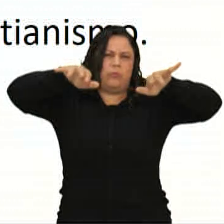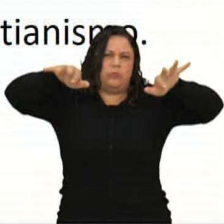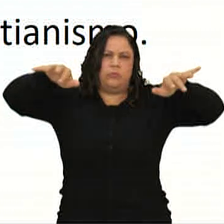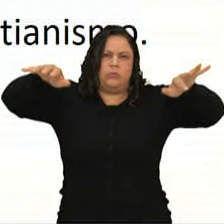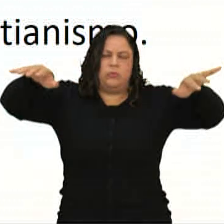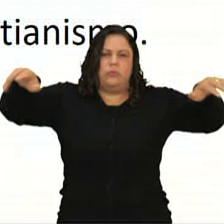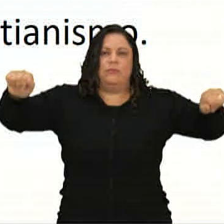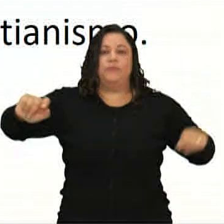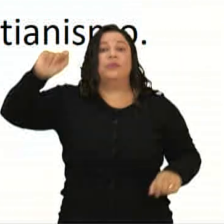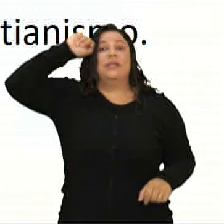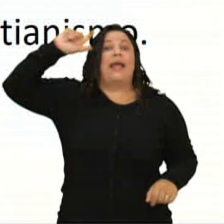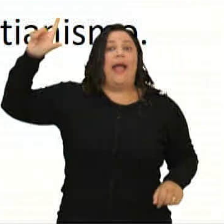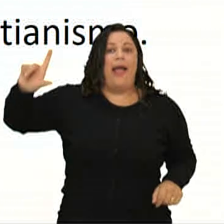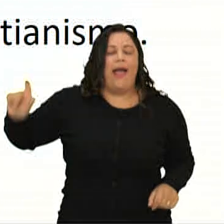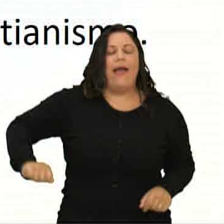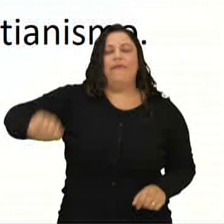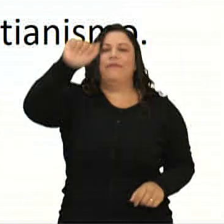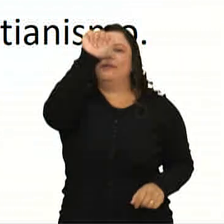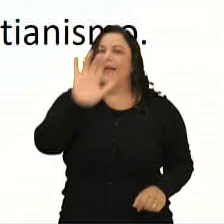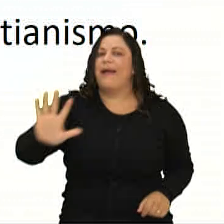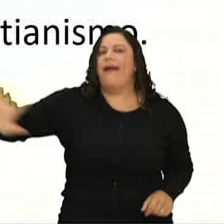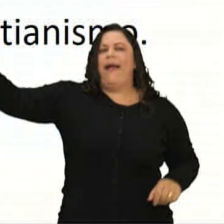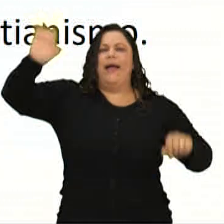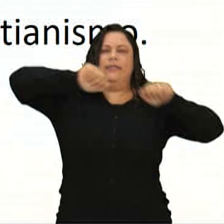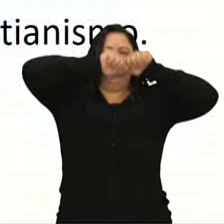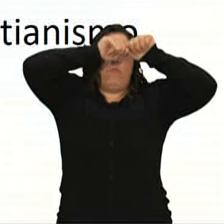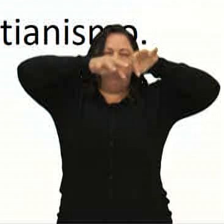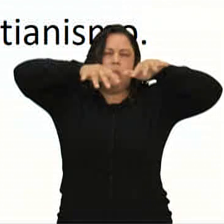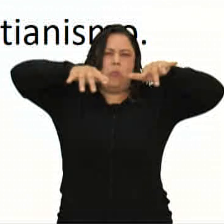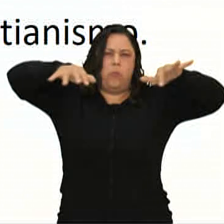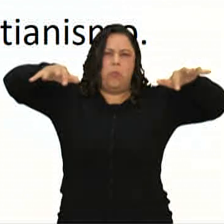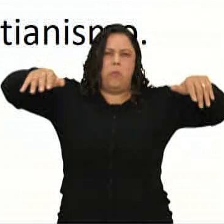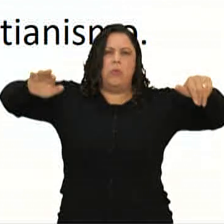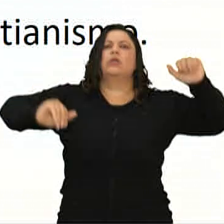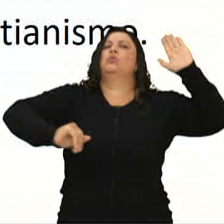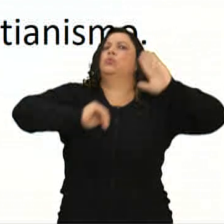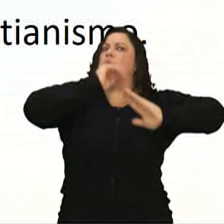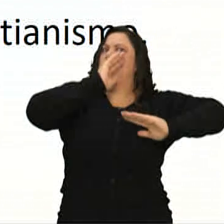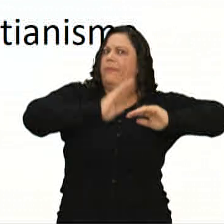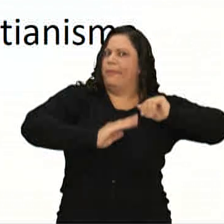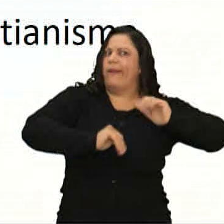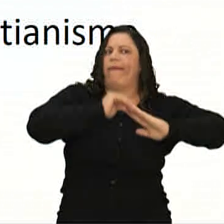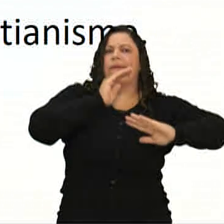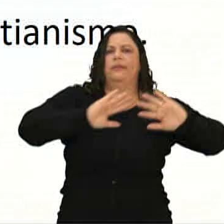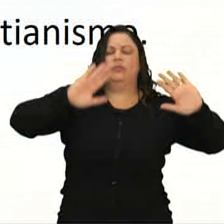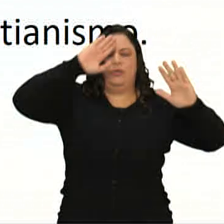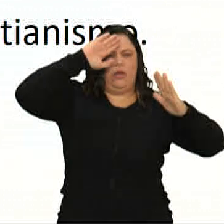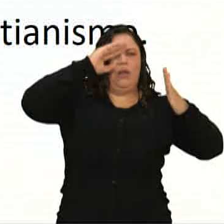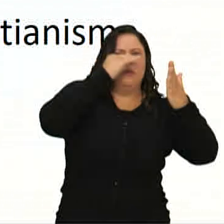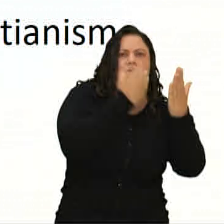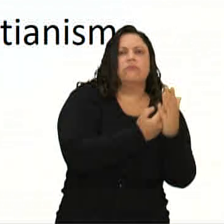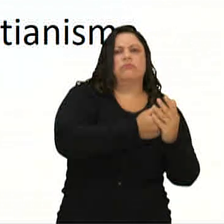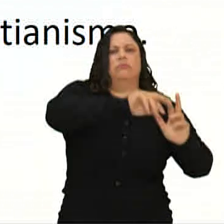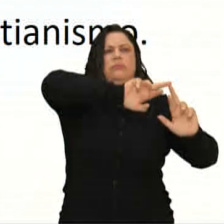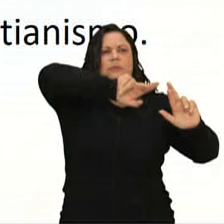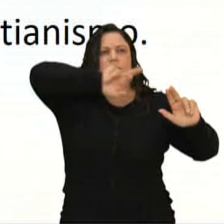da África e da Ásia e é praticado por uma 7ª parte da população do mundo, por volta de